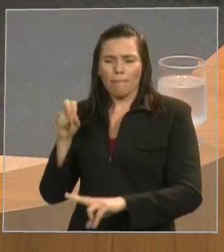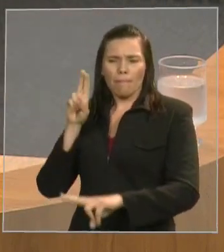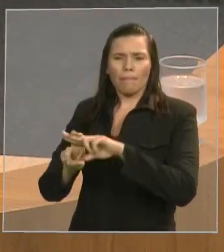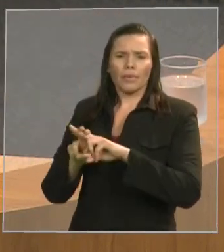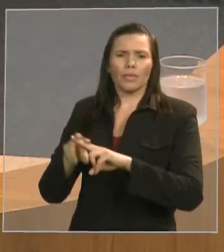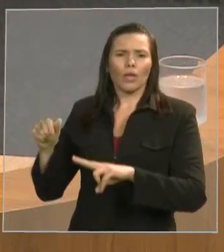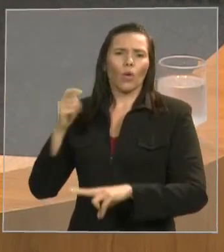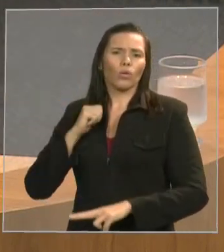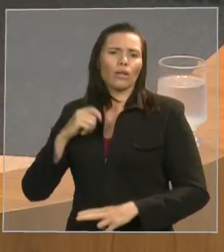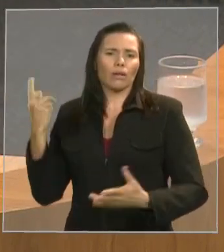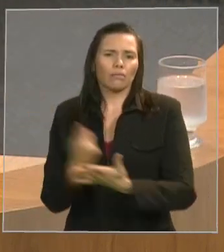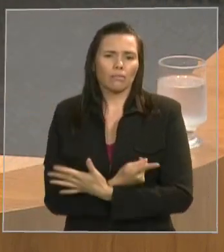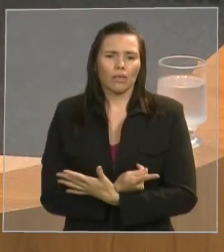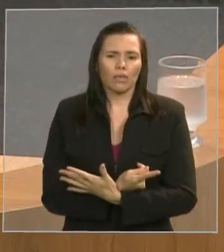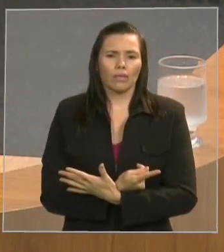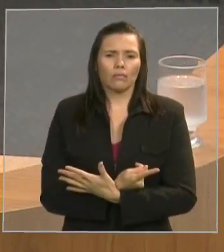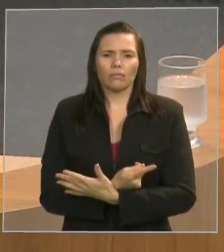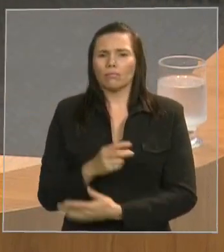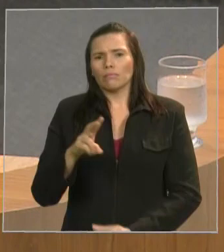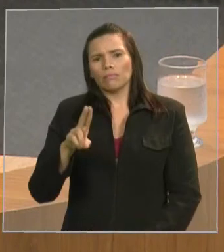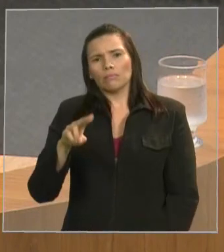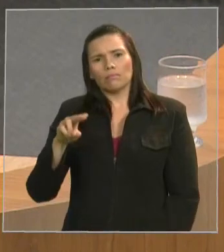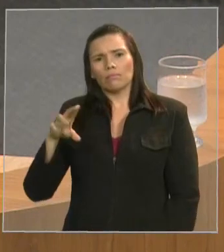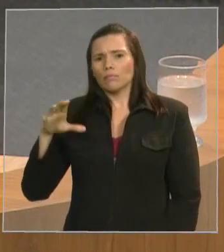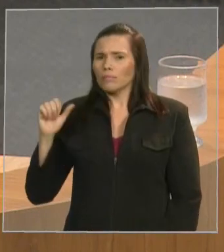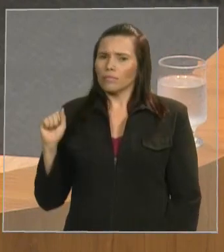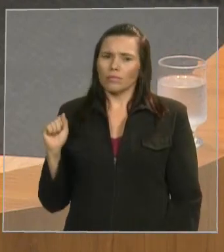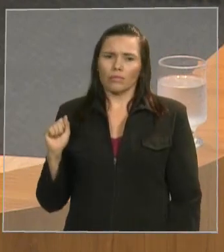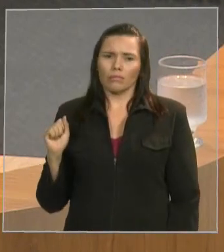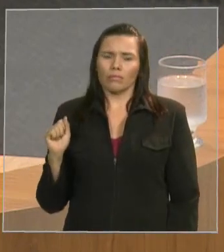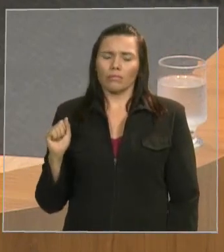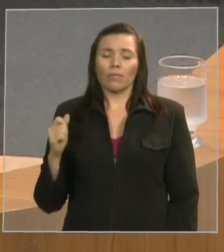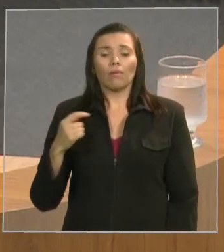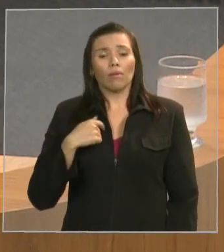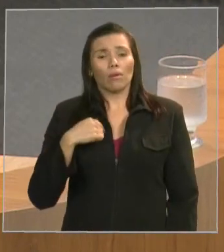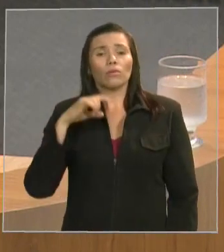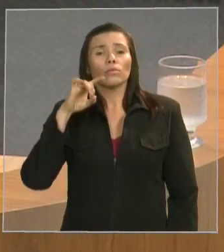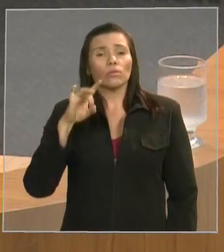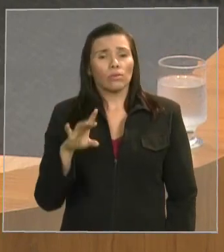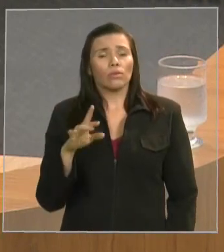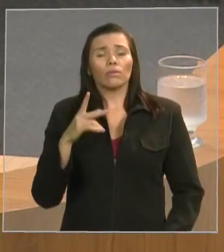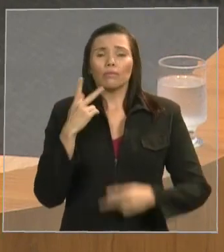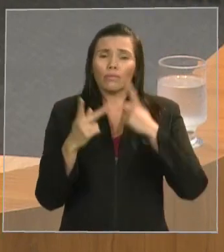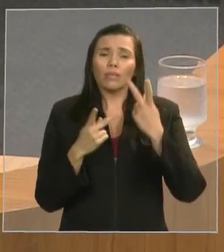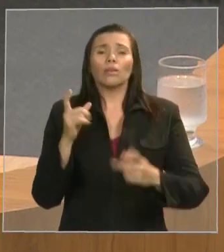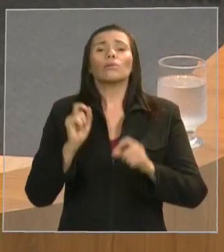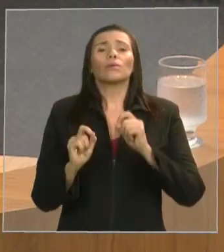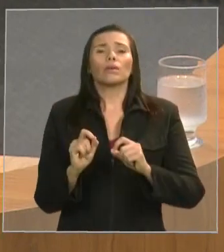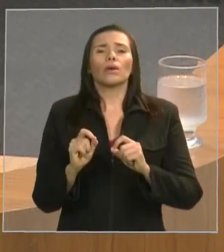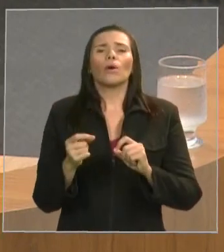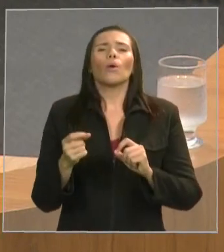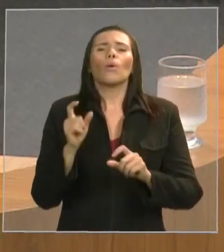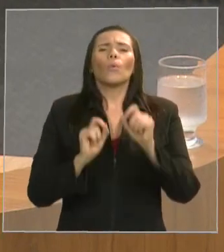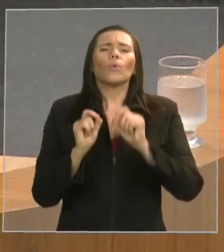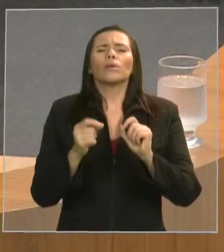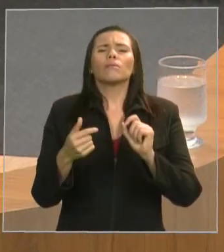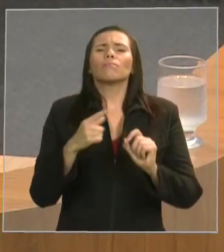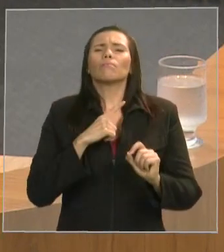mérito. Eu falei apenas no aspecto formal. Ou se a